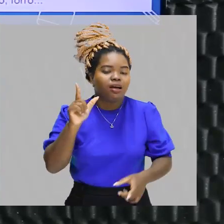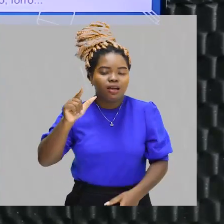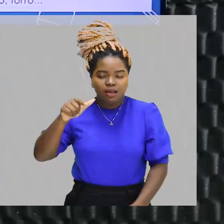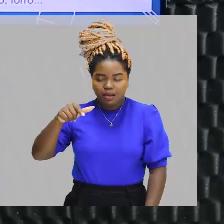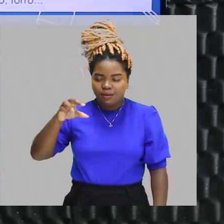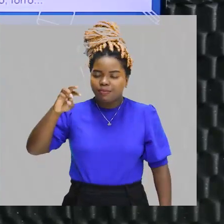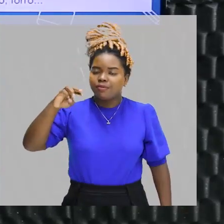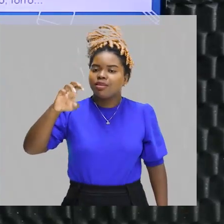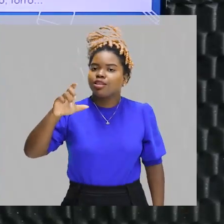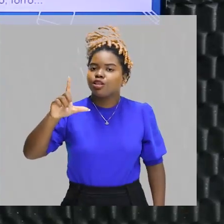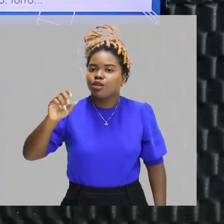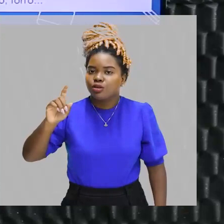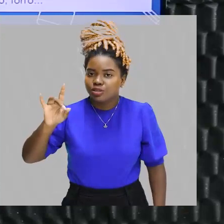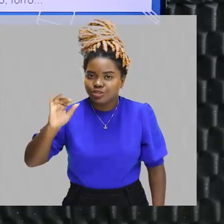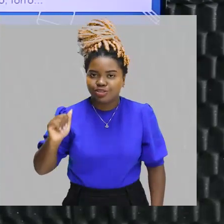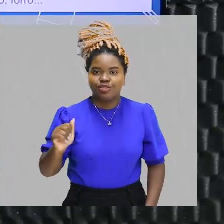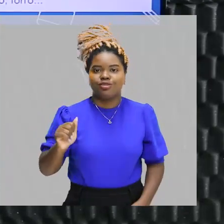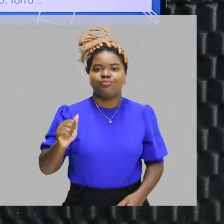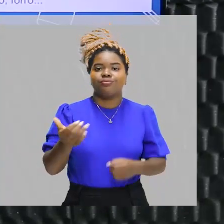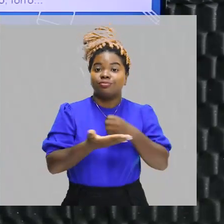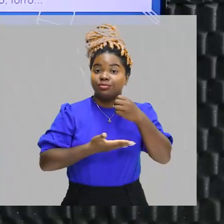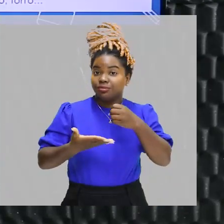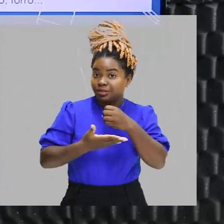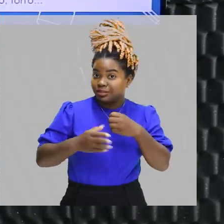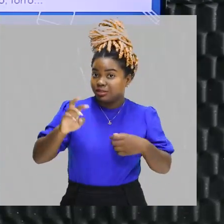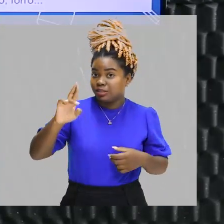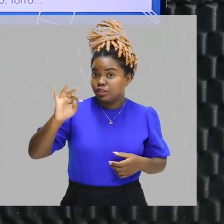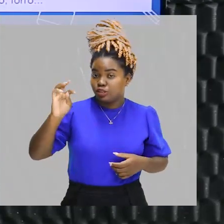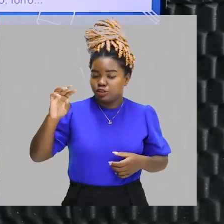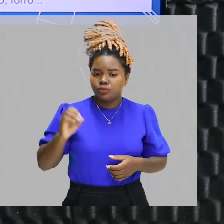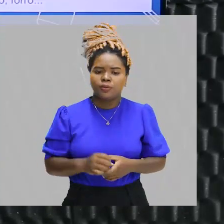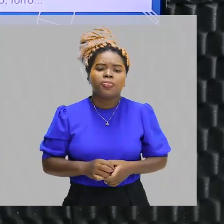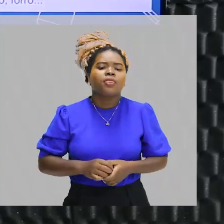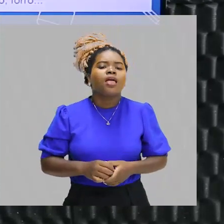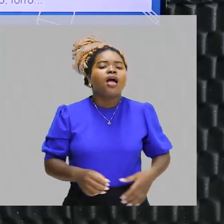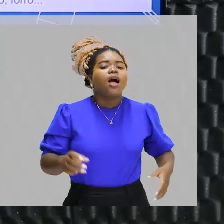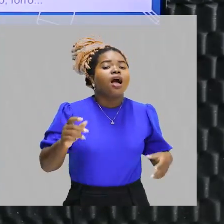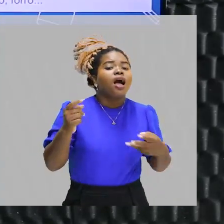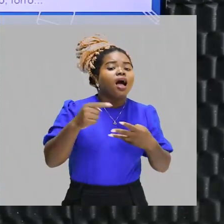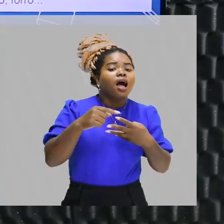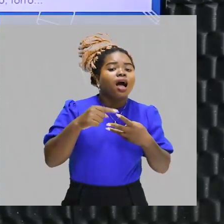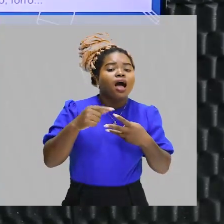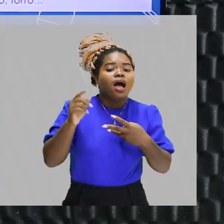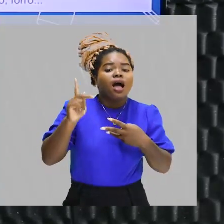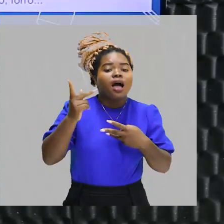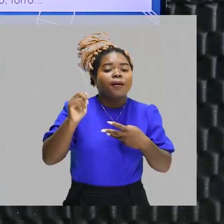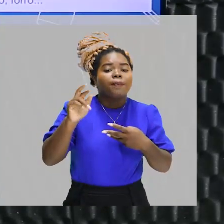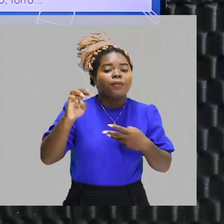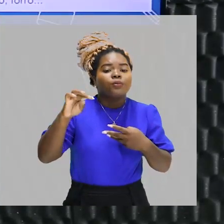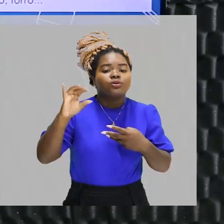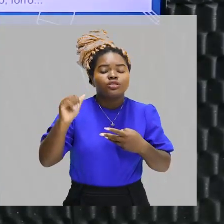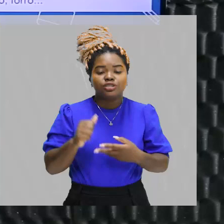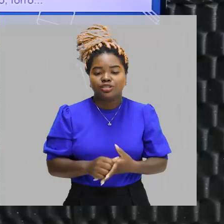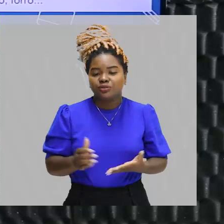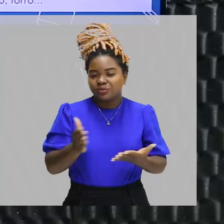melodia baseado na estrutura rítmica. A harmonia, para você entender de maneira geral, é quando algum de nós canta e